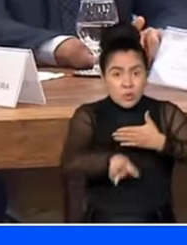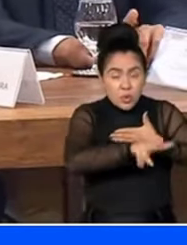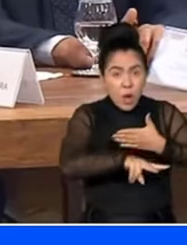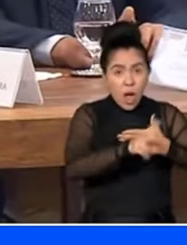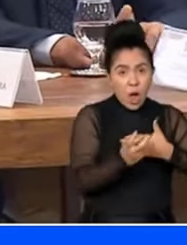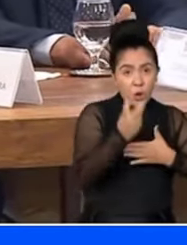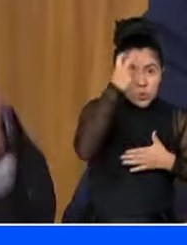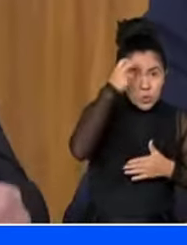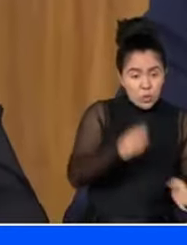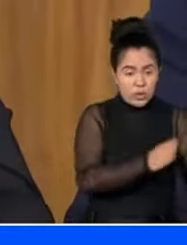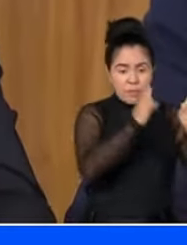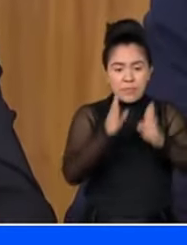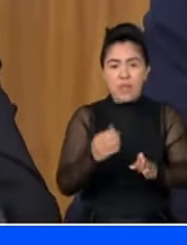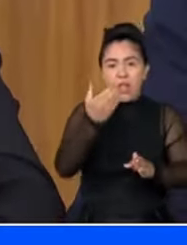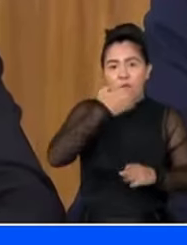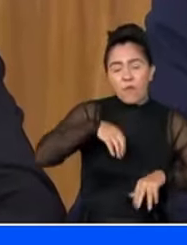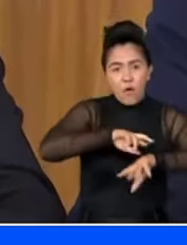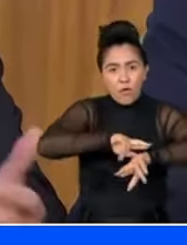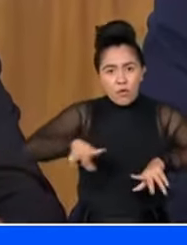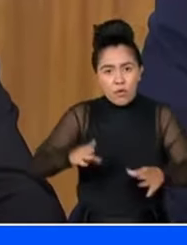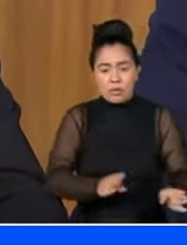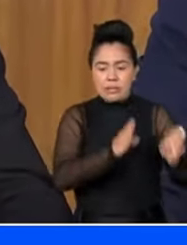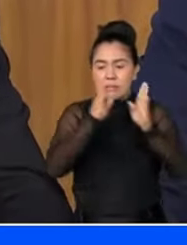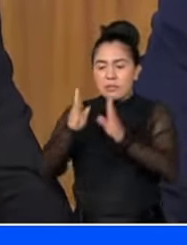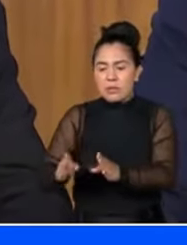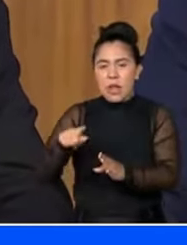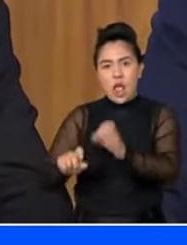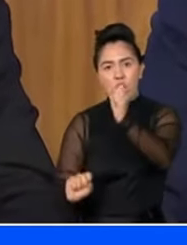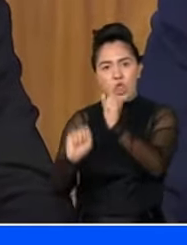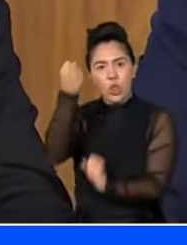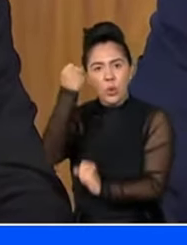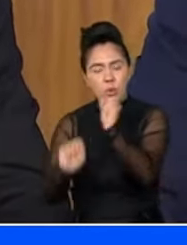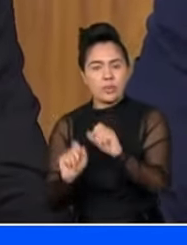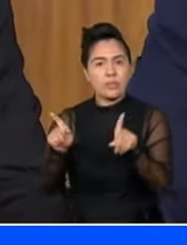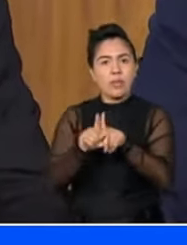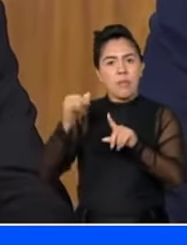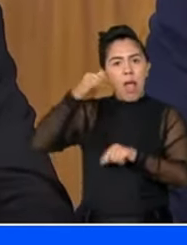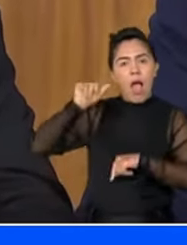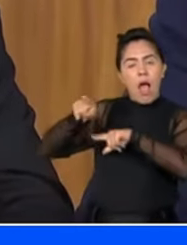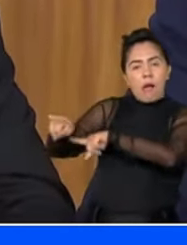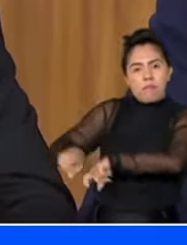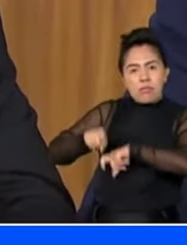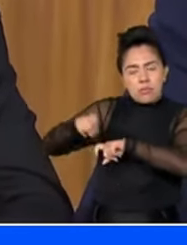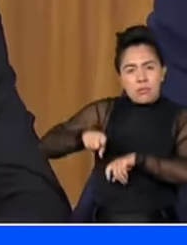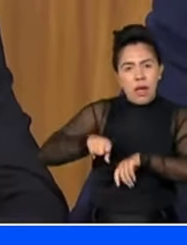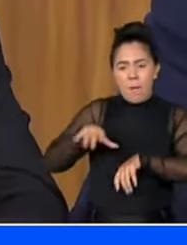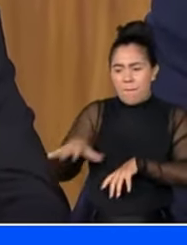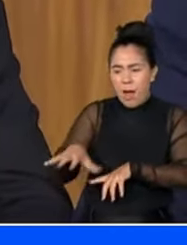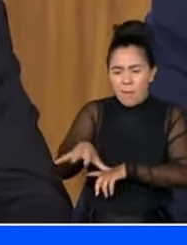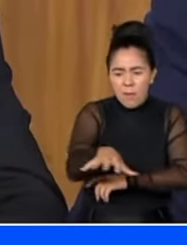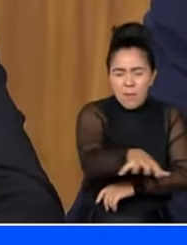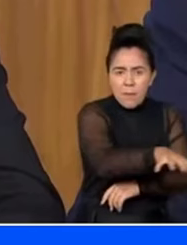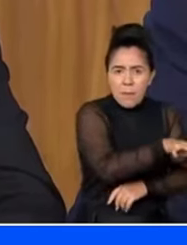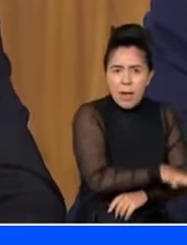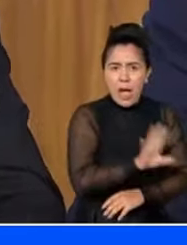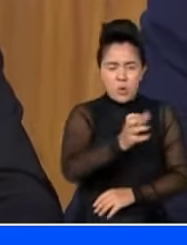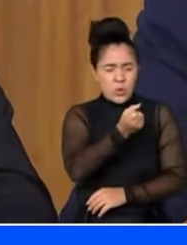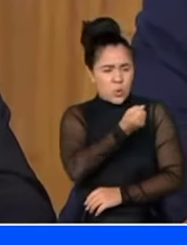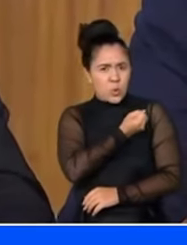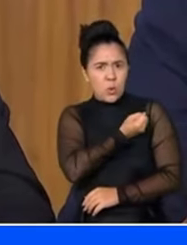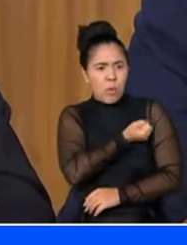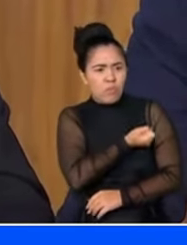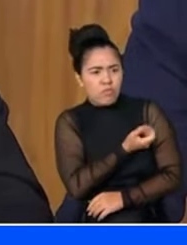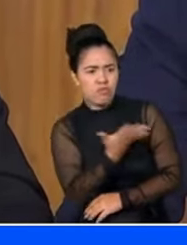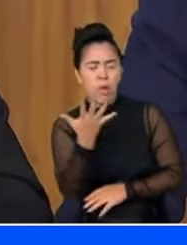a frutas, à indústria, ao agronegócio. E os números são tão extraordinários que nós